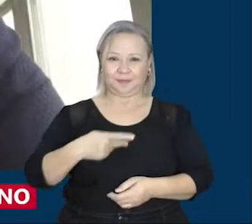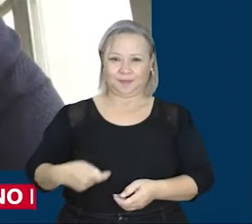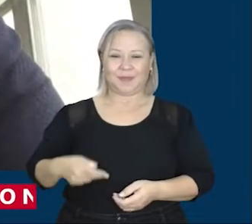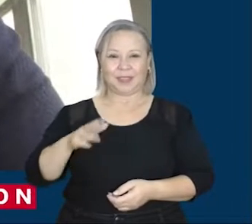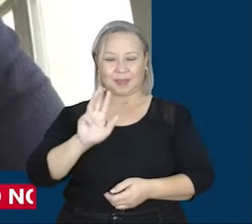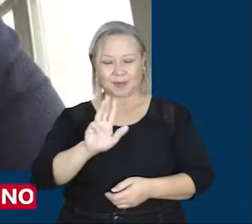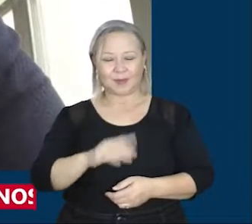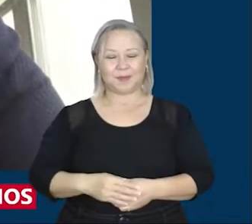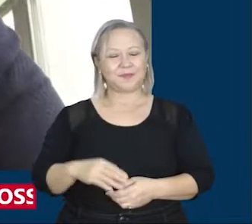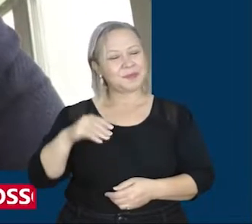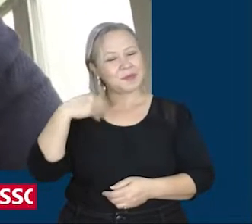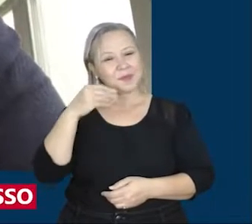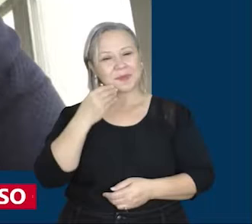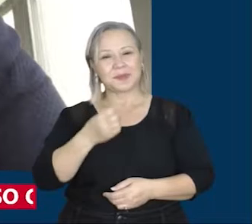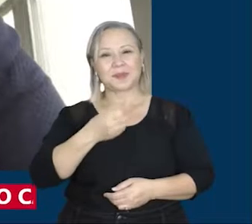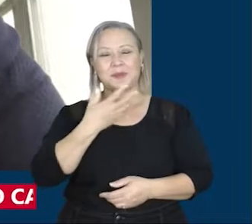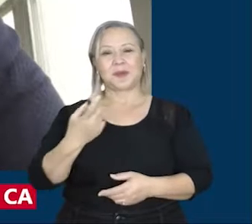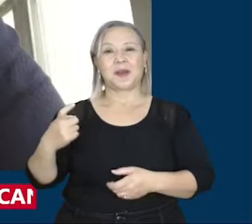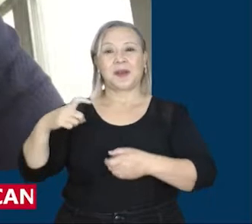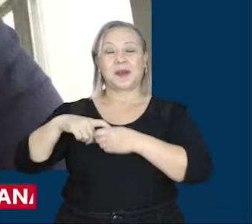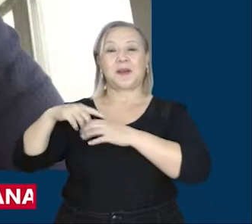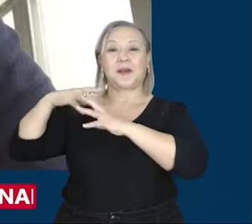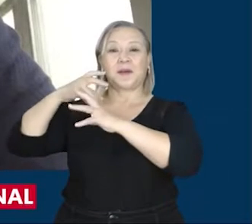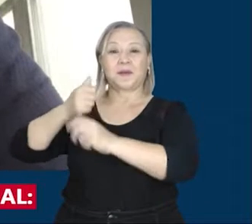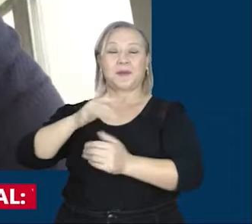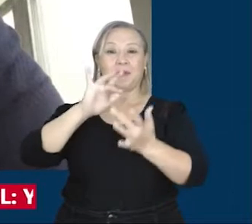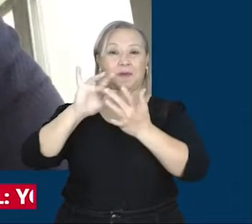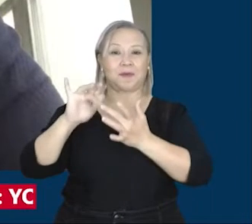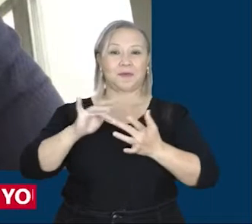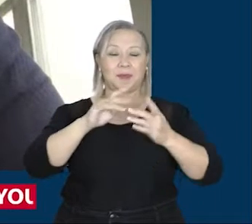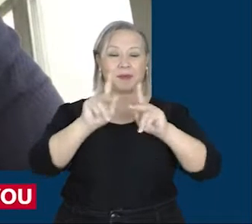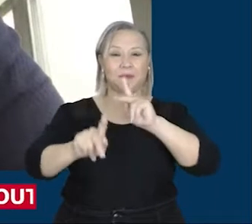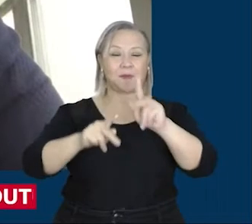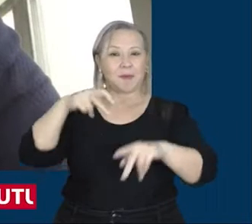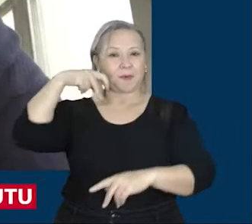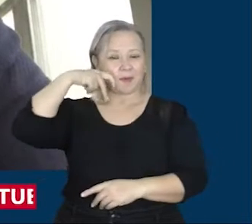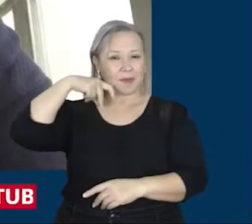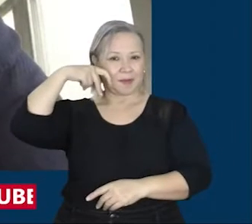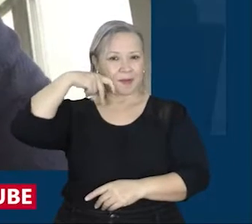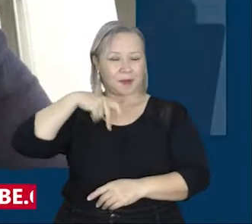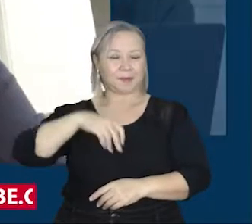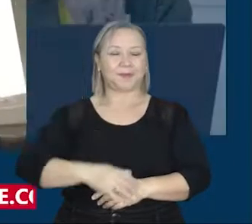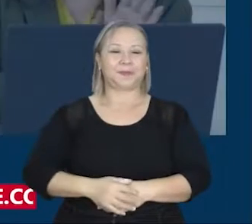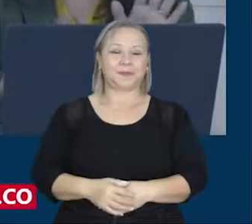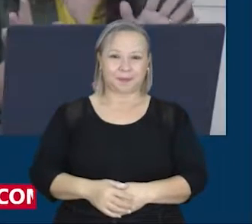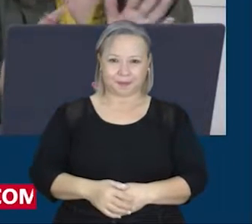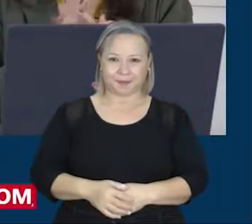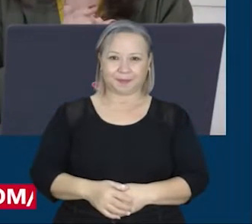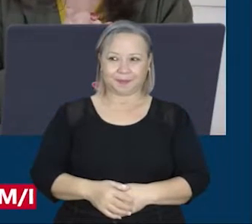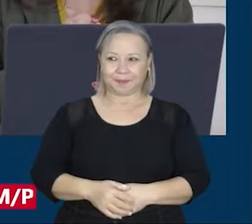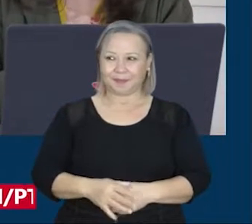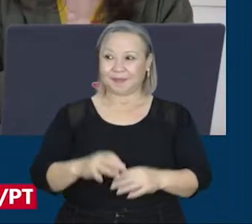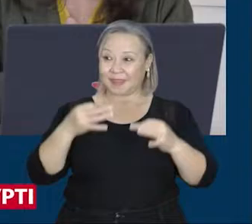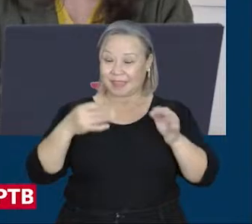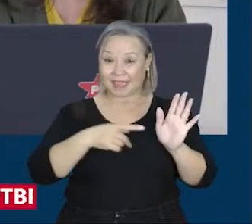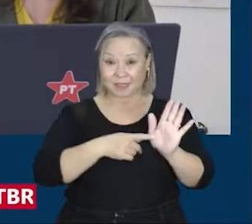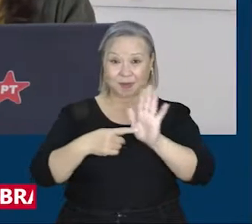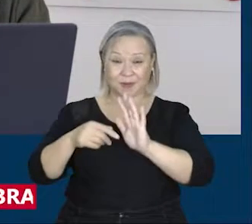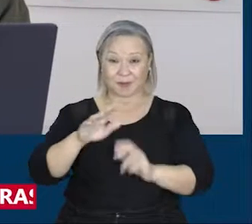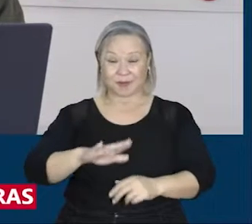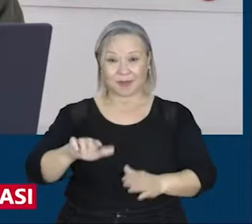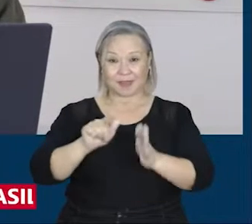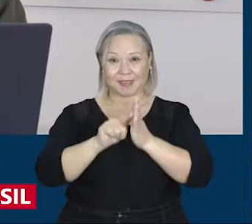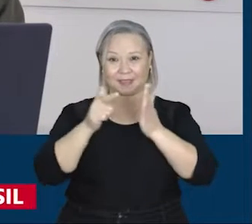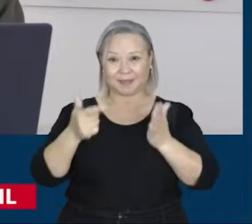experiência interessante para ele agora retomar o contato com o povo do Rio Grande do Norte. Com certeza, a gente mostra tudo aqui no